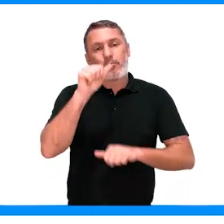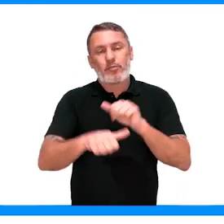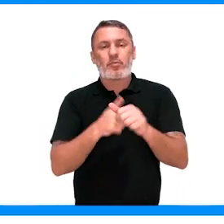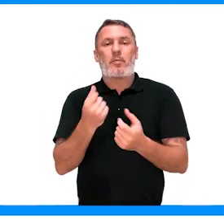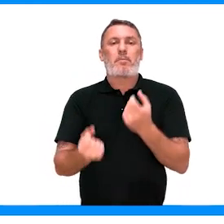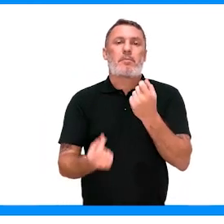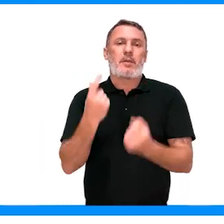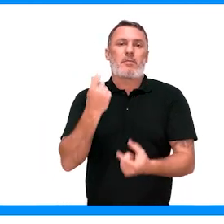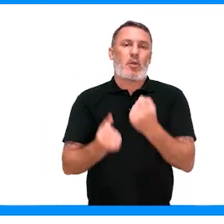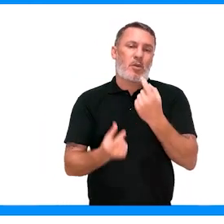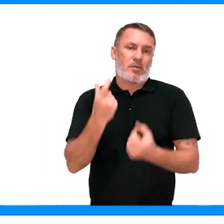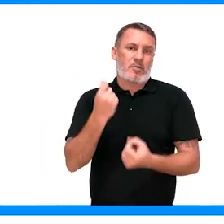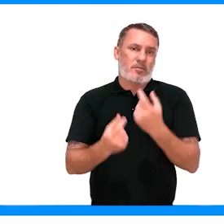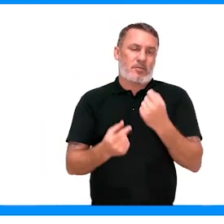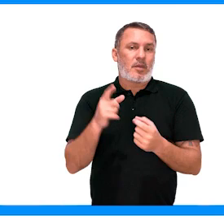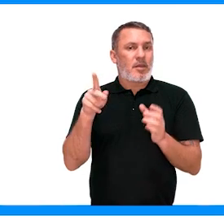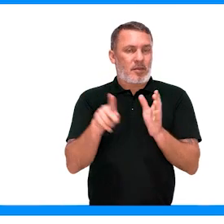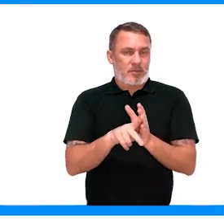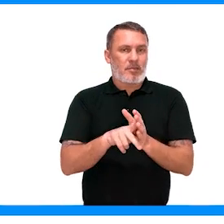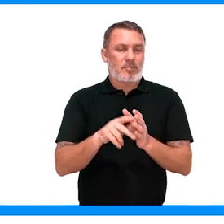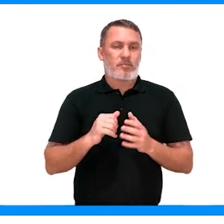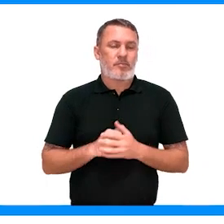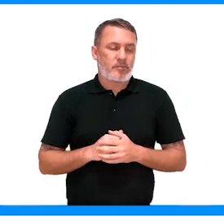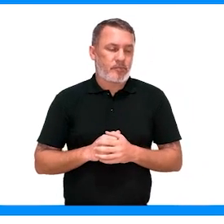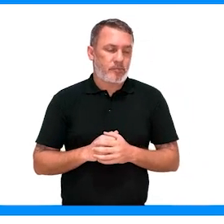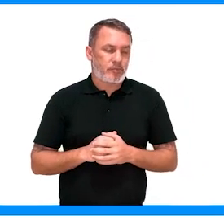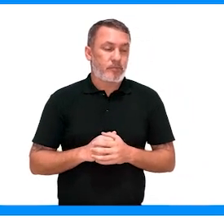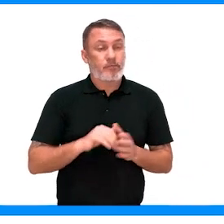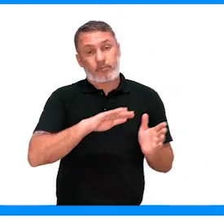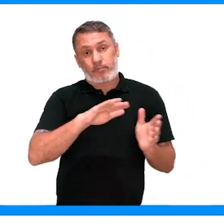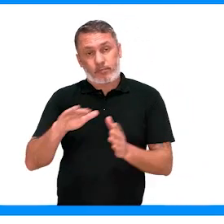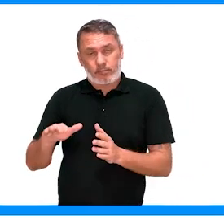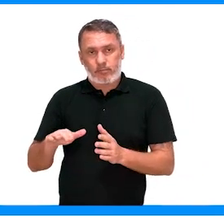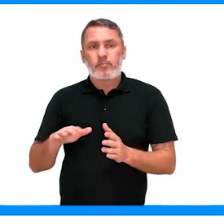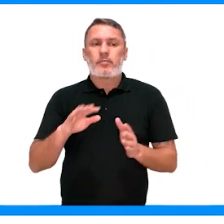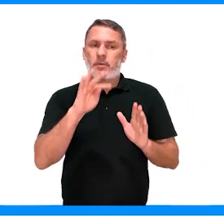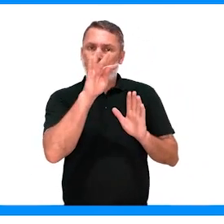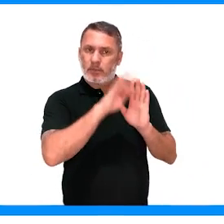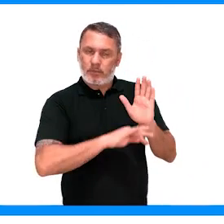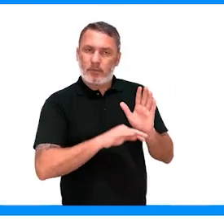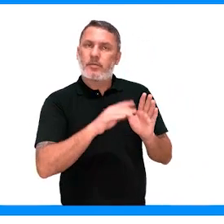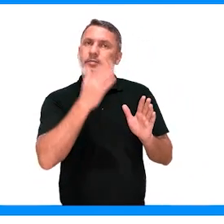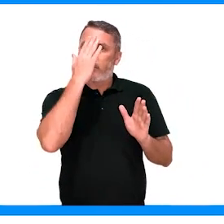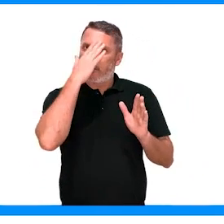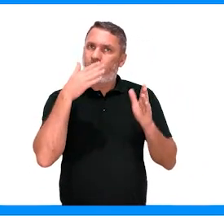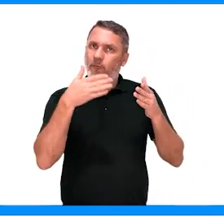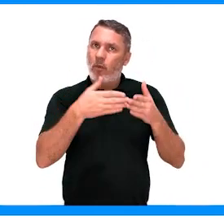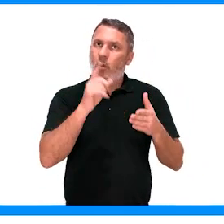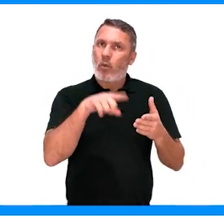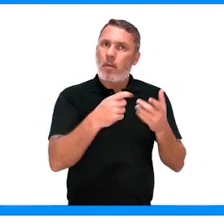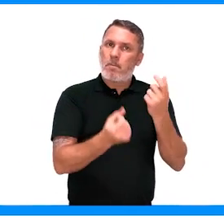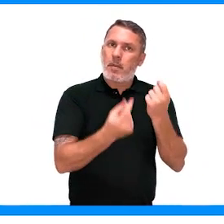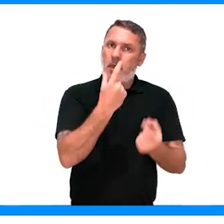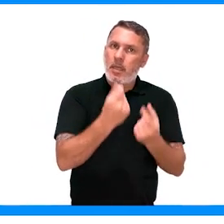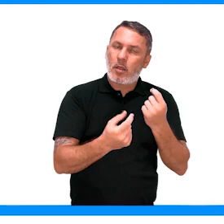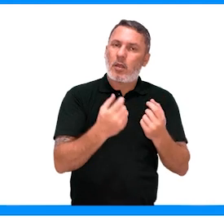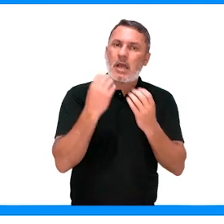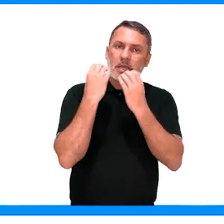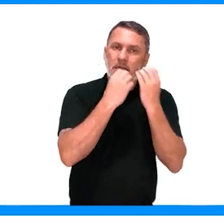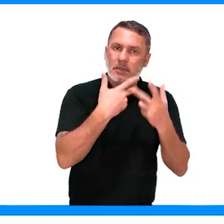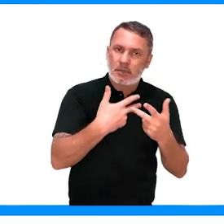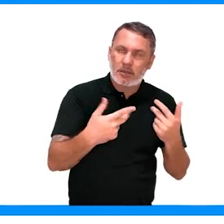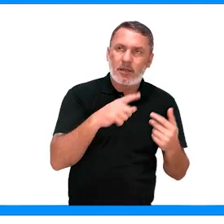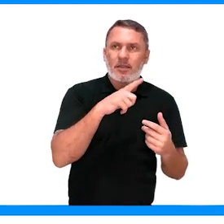de palomitas. Palomitas de maíz, e pipoca de milho. Bien, nós vimos que o texto está falando de milho e